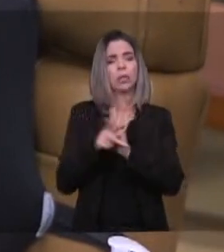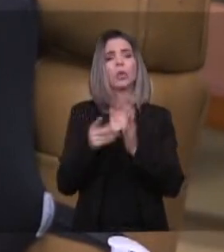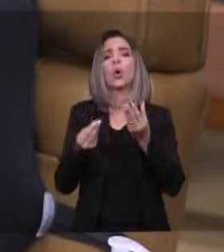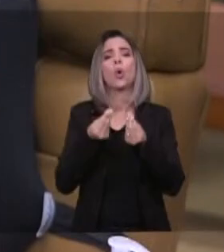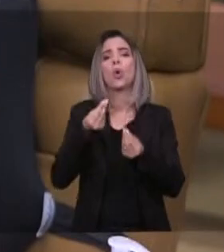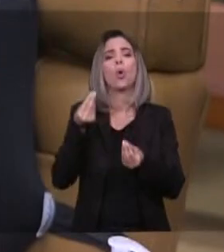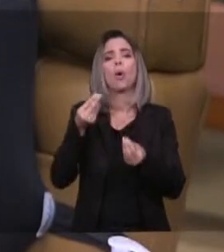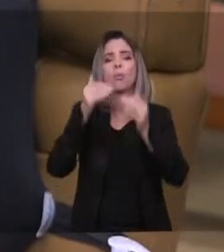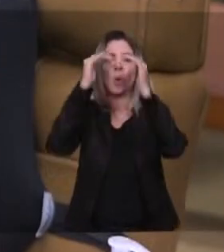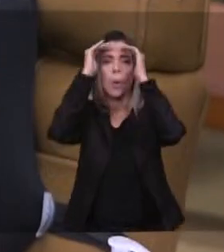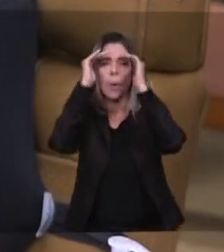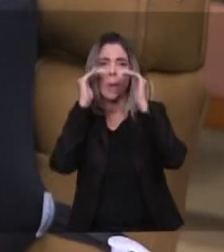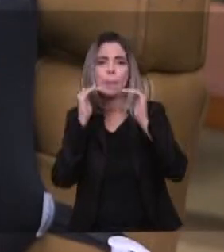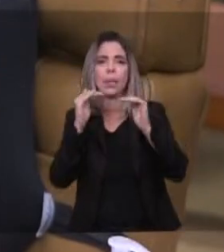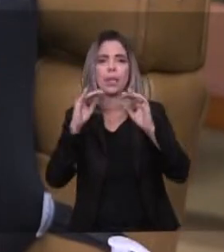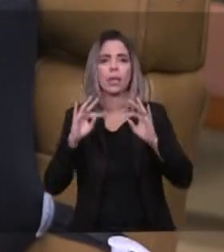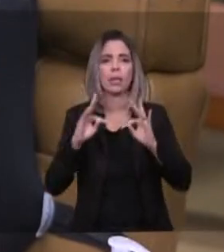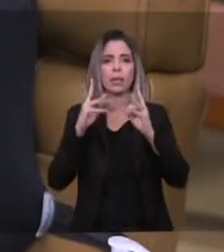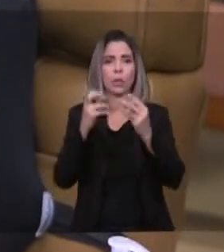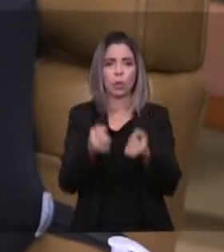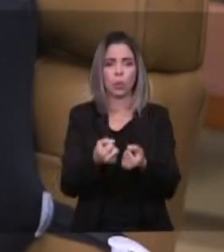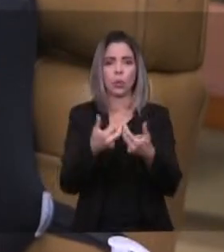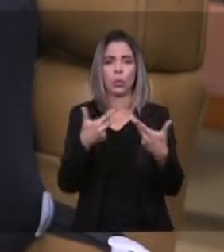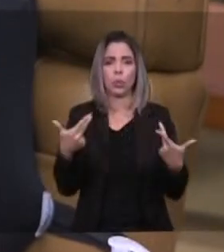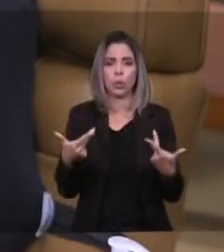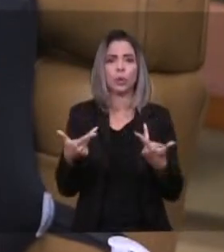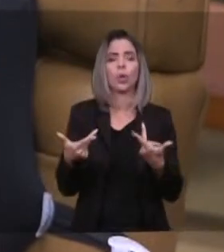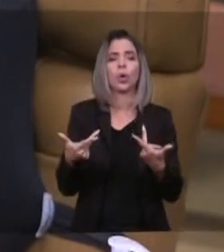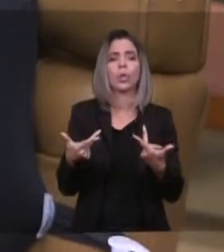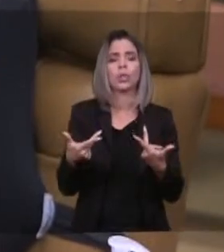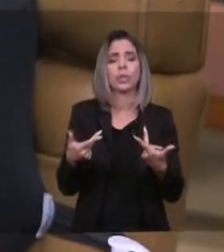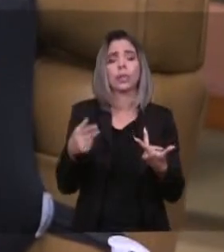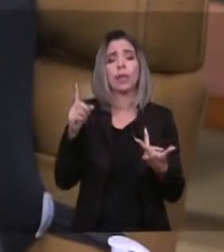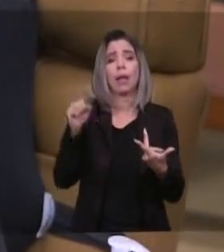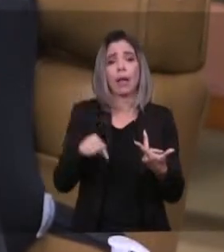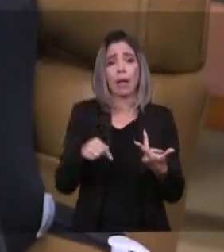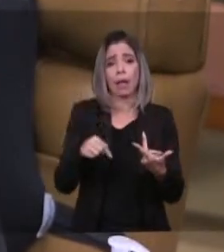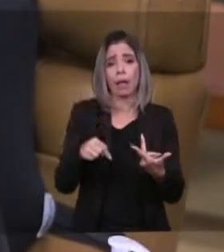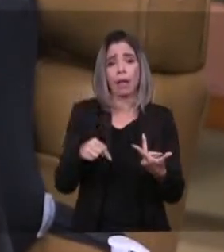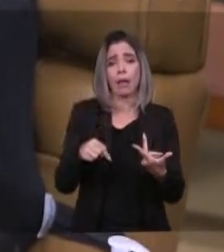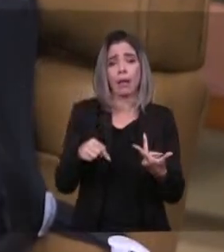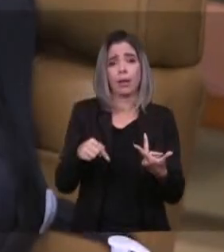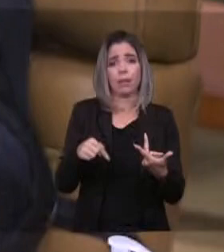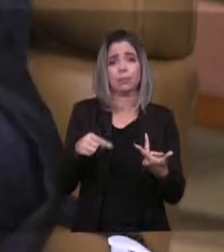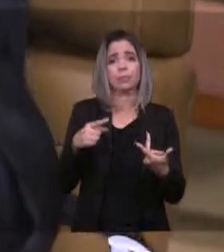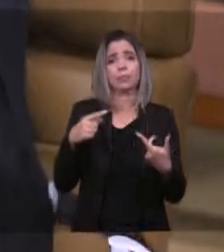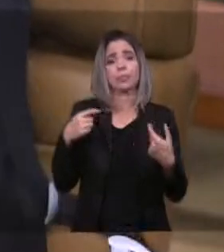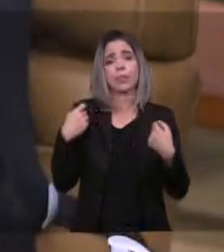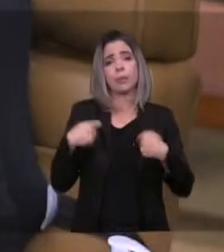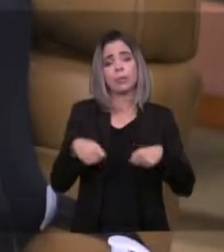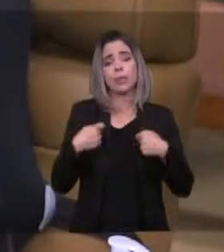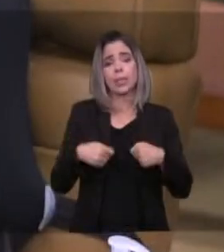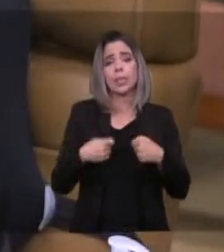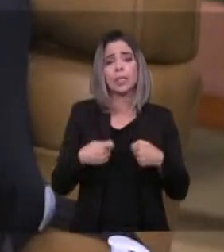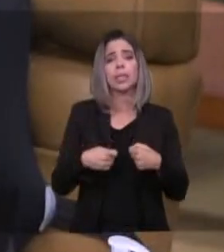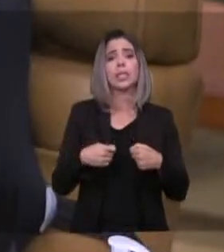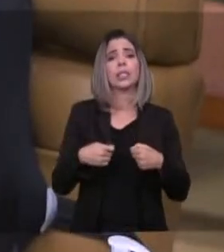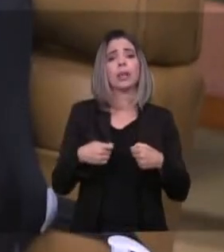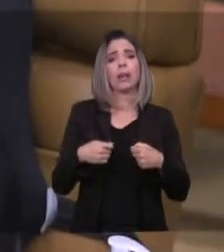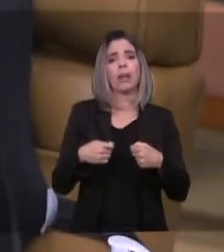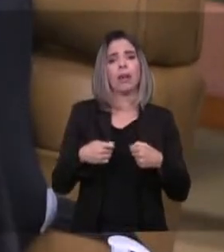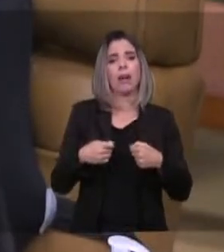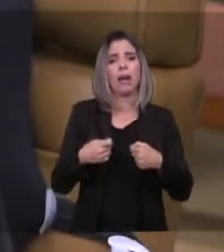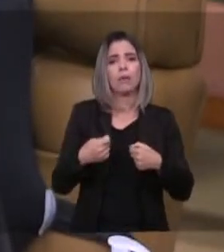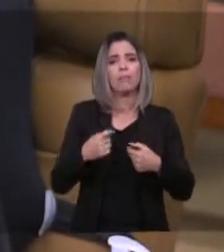das medidas de viés conciliatório sugeridas, superam-se, a meu juízo, os óbices que acabo de expor.